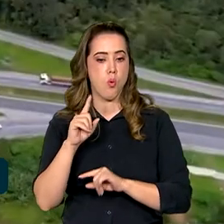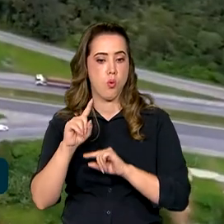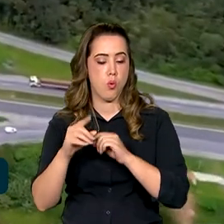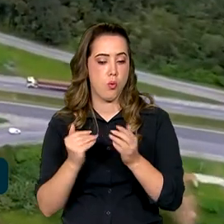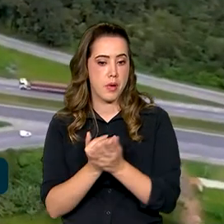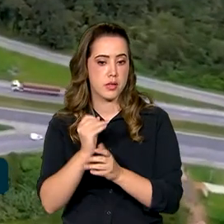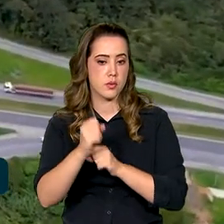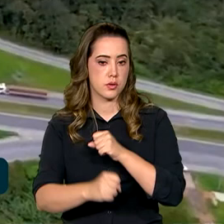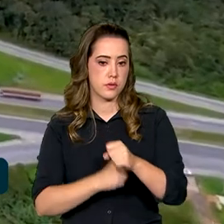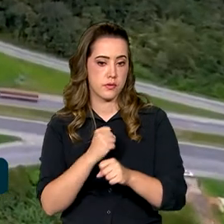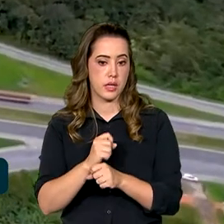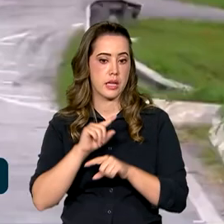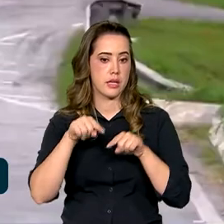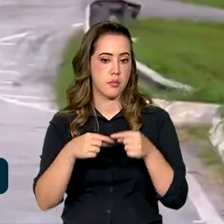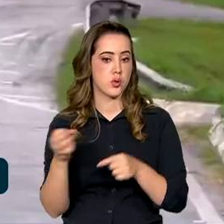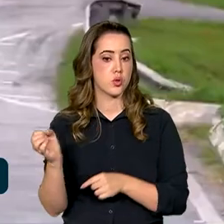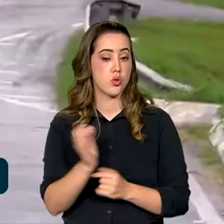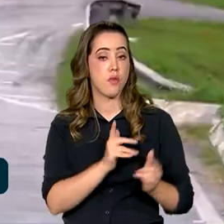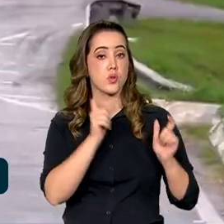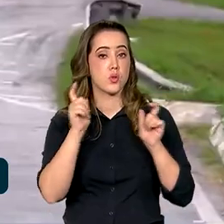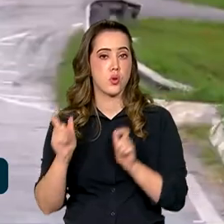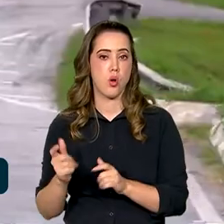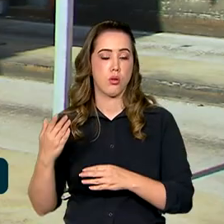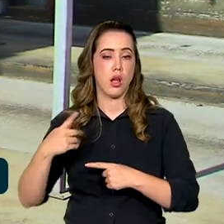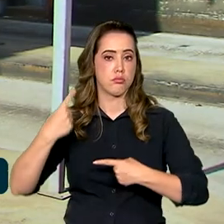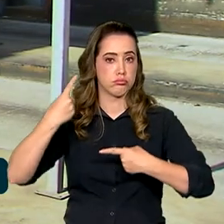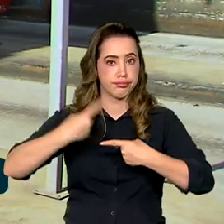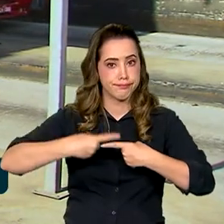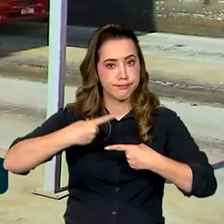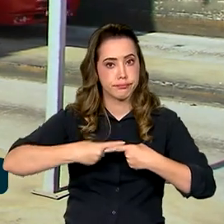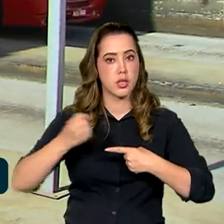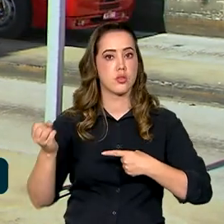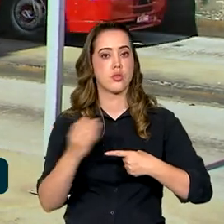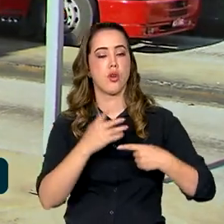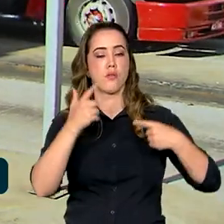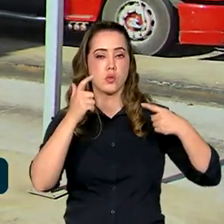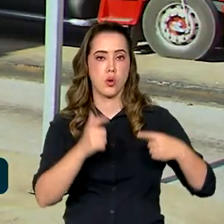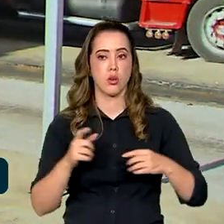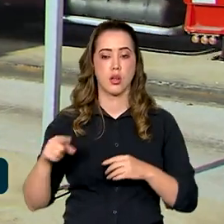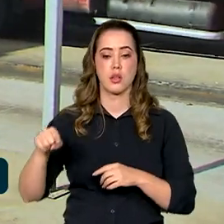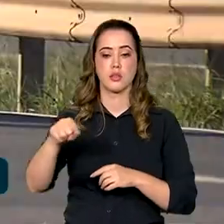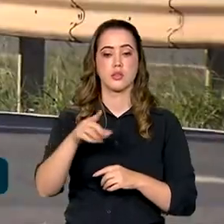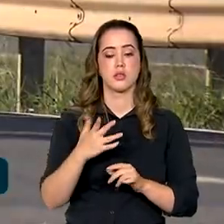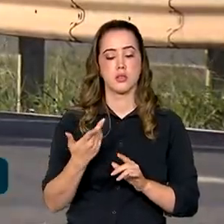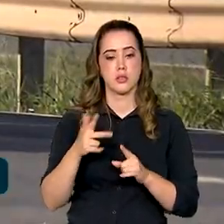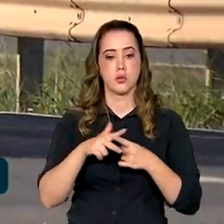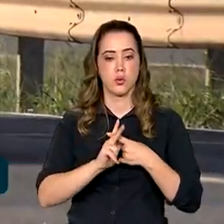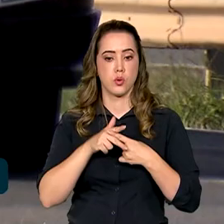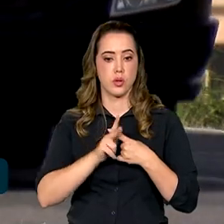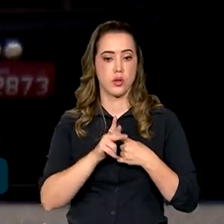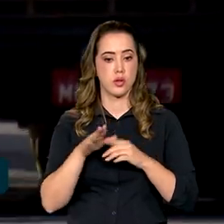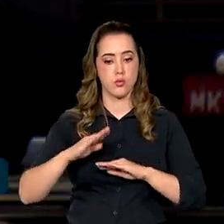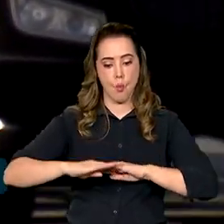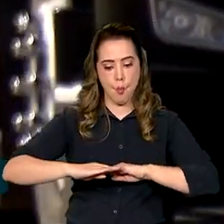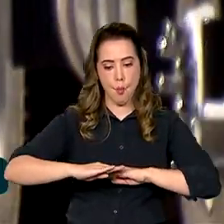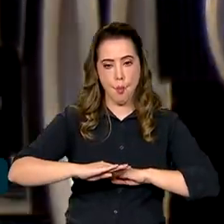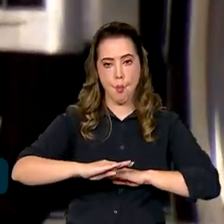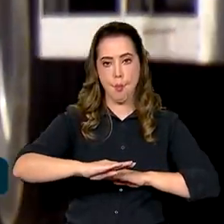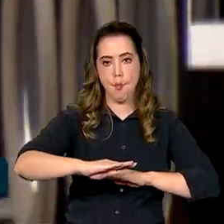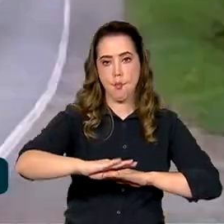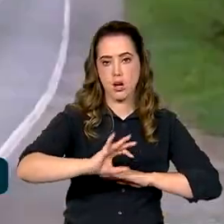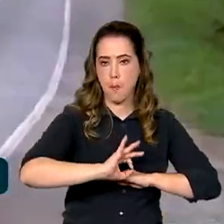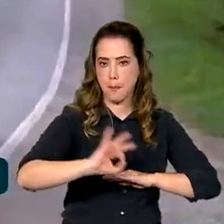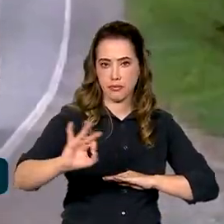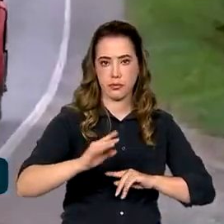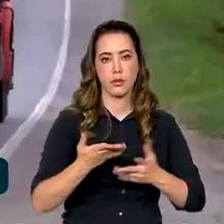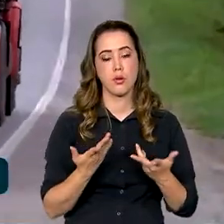previstos novos postos de atendimento, a construção de novas praças de pedágio e a revitalização do asfalto. O